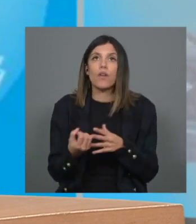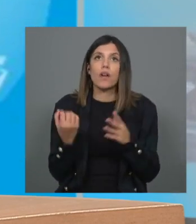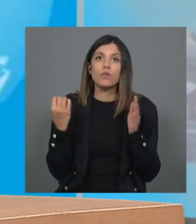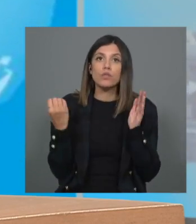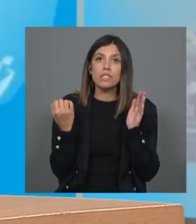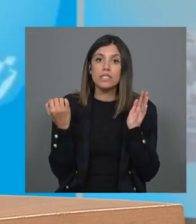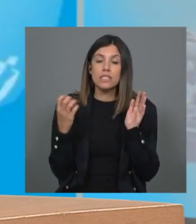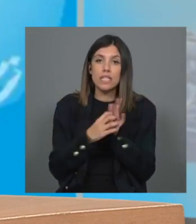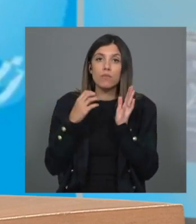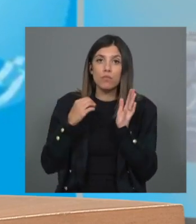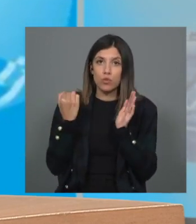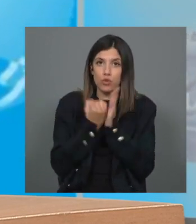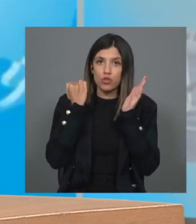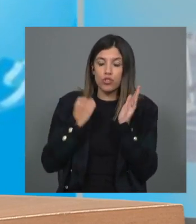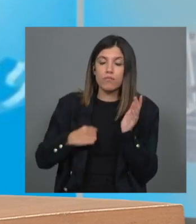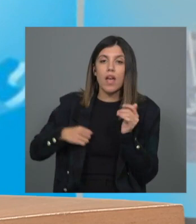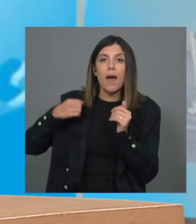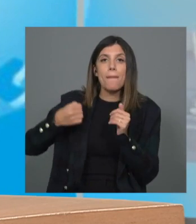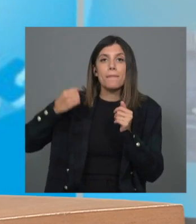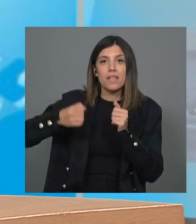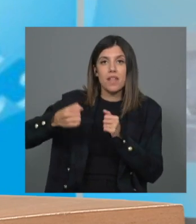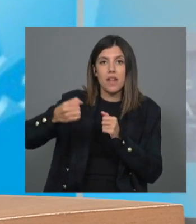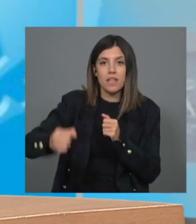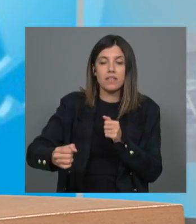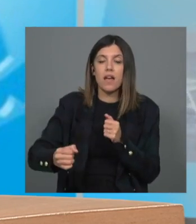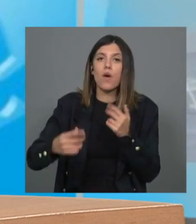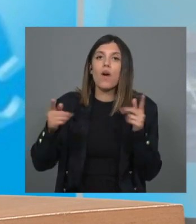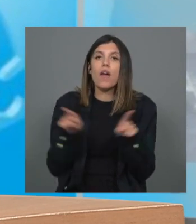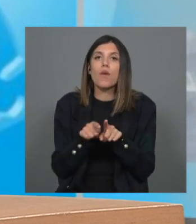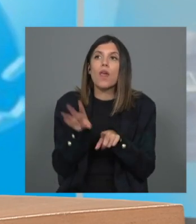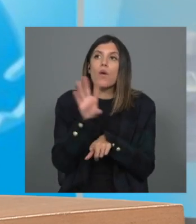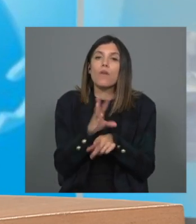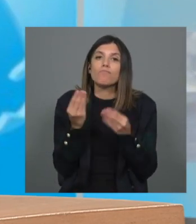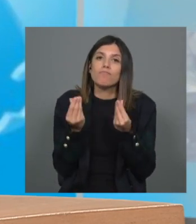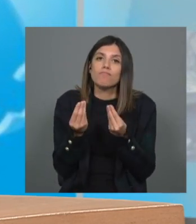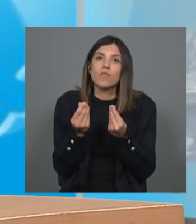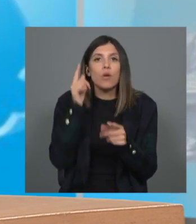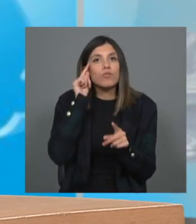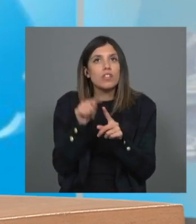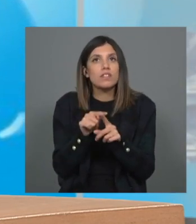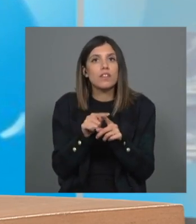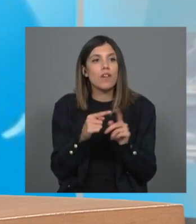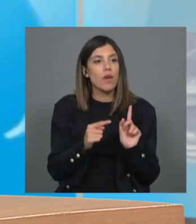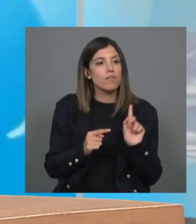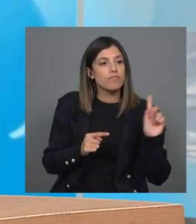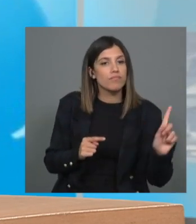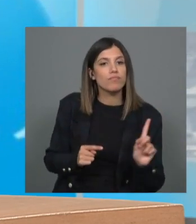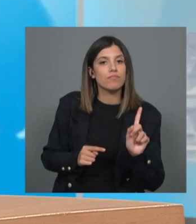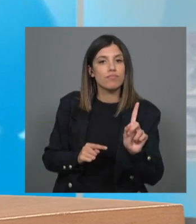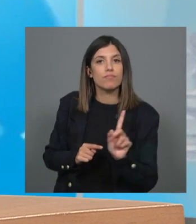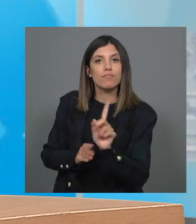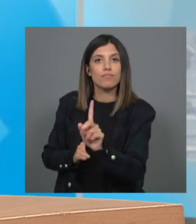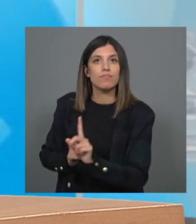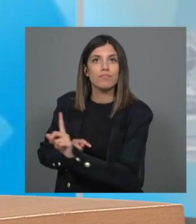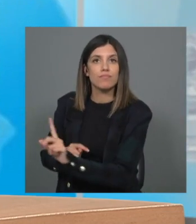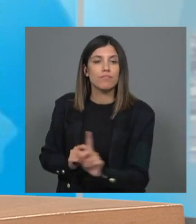porque no fundo é as próprias jornadas, vamos pôr assim, representadas nos símbolos, nos seus símbolos, que vão ter com cada uma das comunidades, com cada uma das realidades concretas e